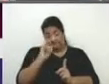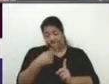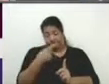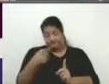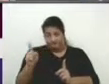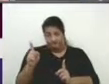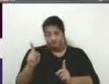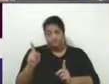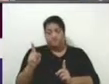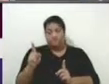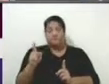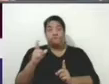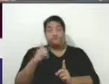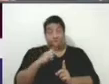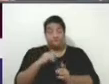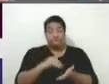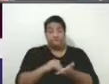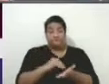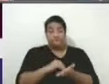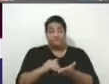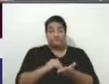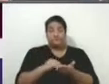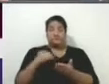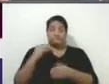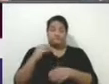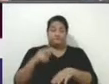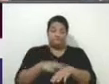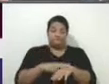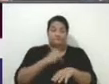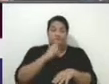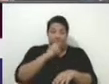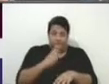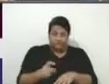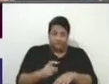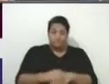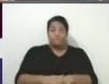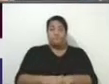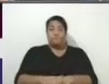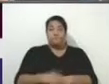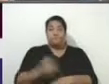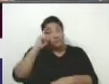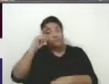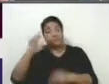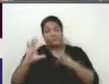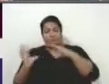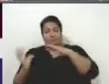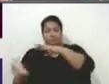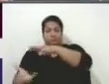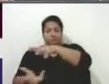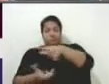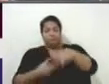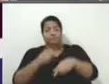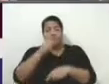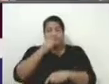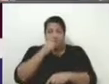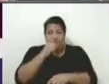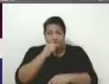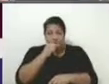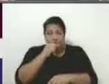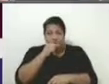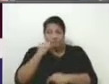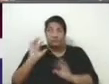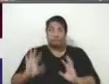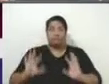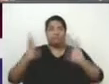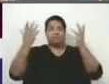do Verde. E no Dia Mundial da Água, nada melhor do que participar de um evento com tantas autoridades que